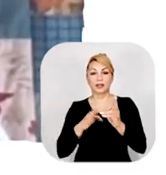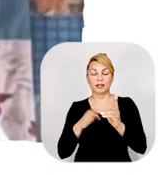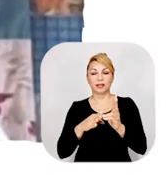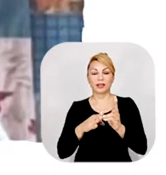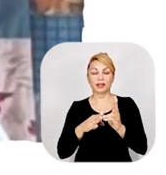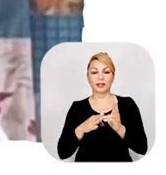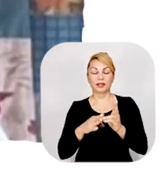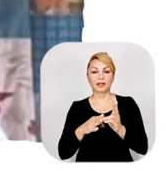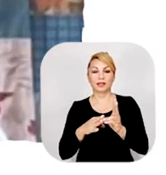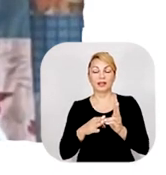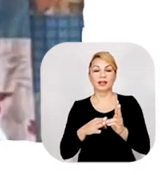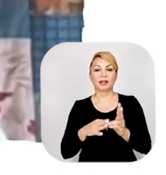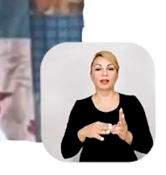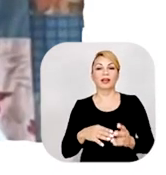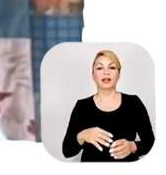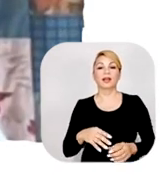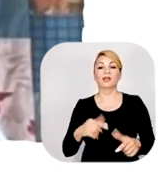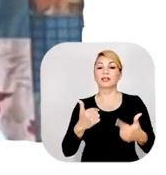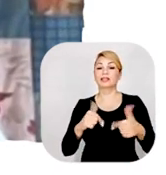bola de cabeça,